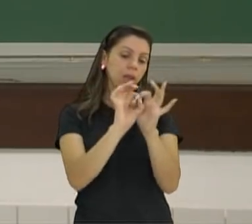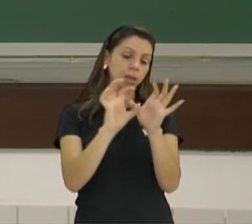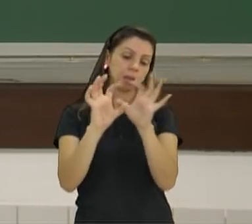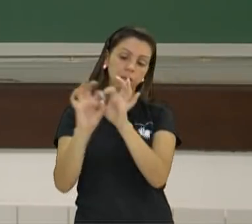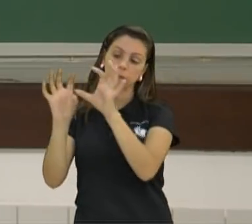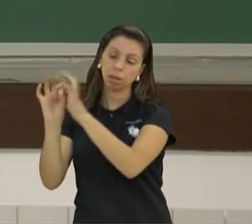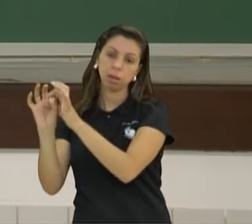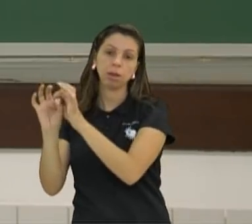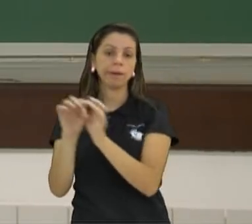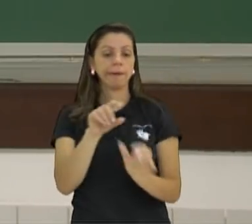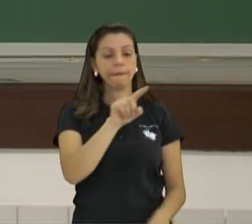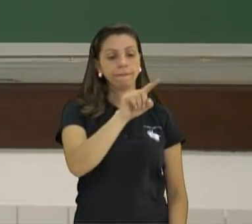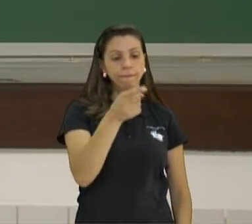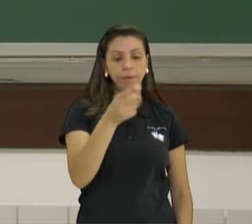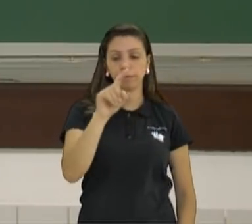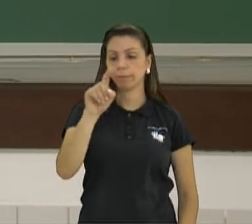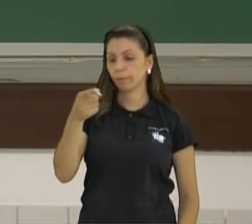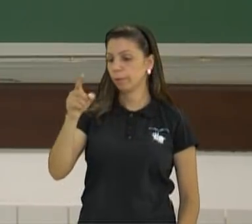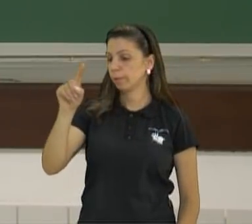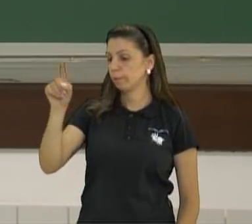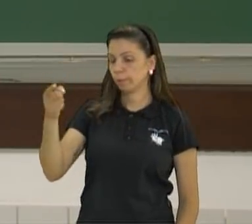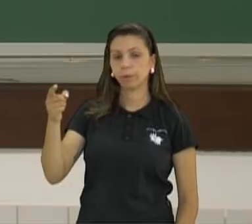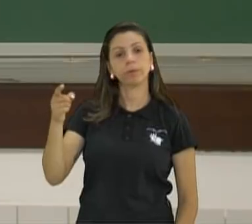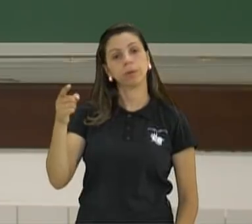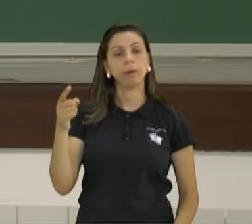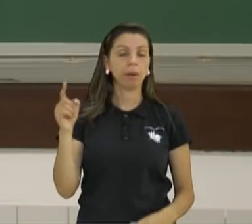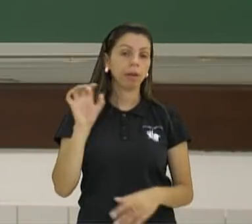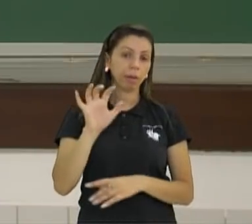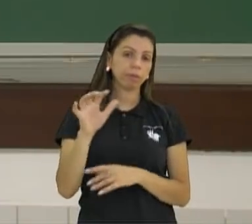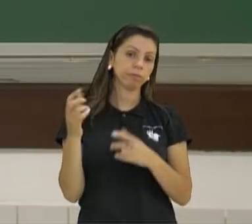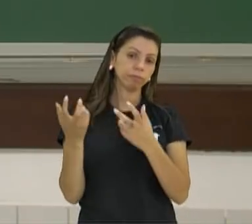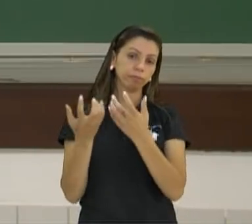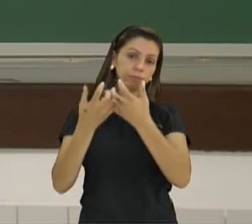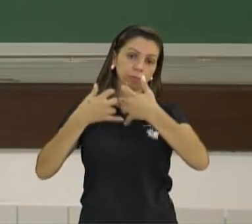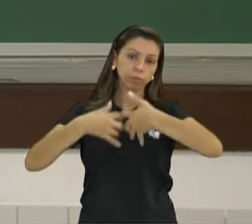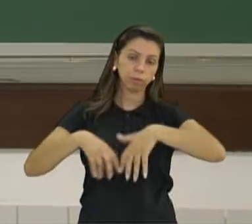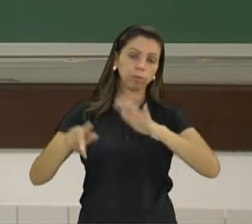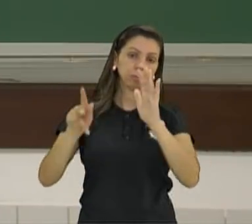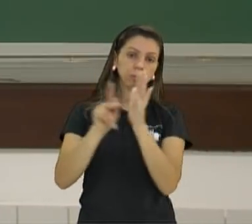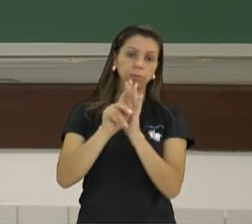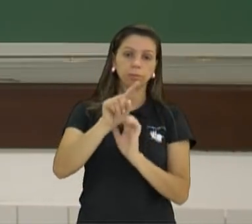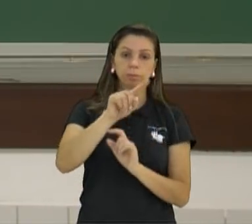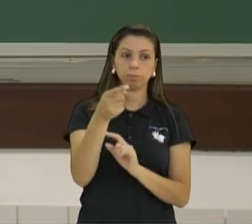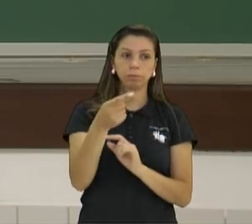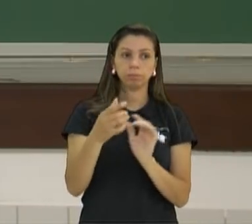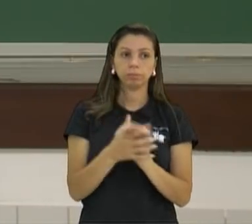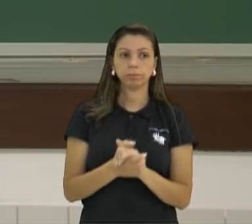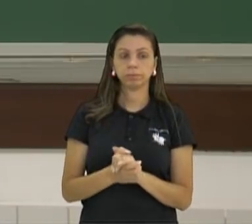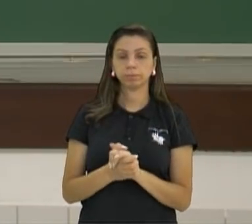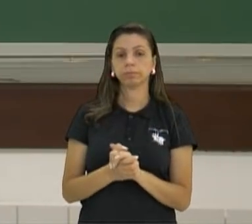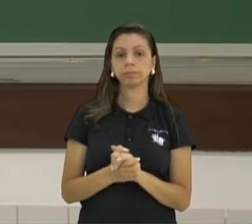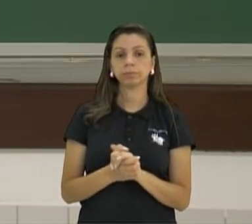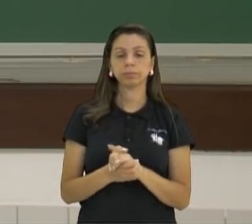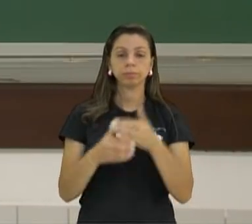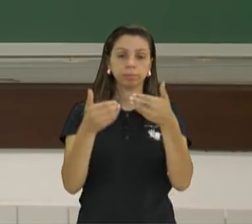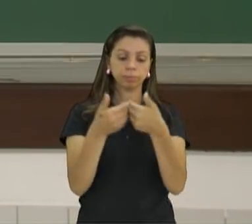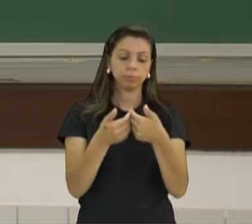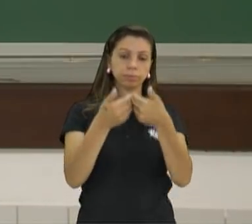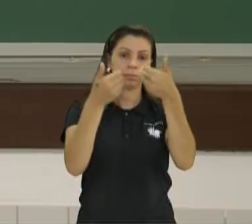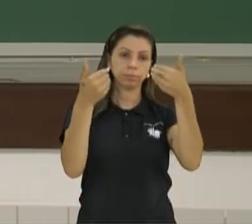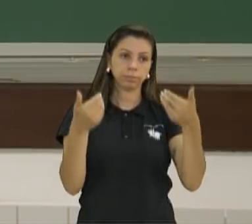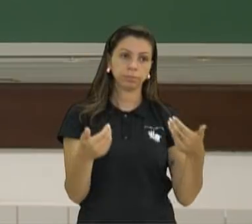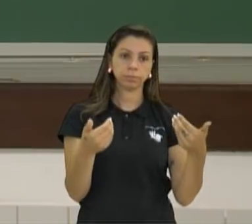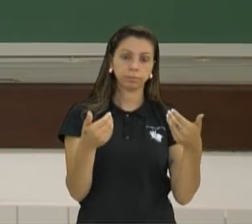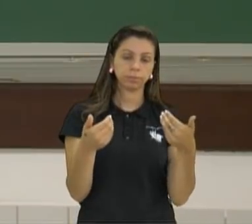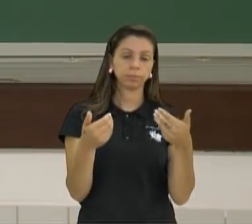por vírgula. Essa é uma função da vírgula. Ó, ligar, ó,